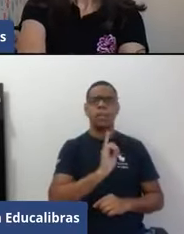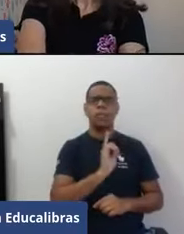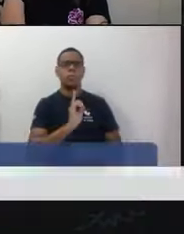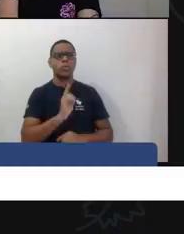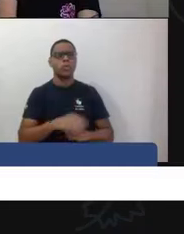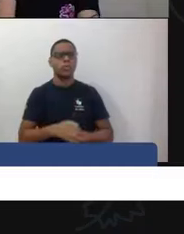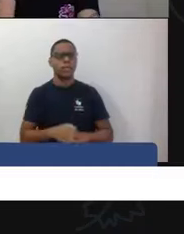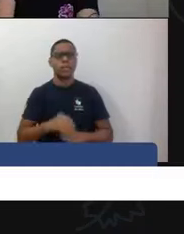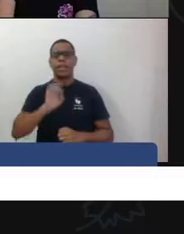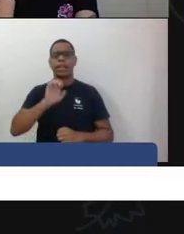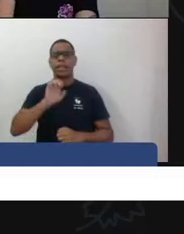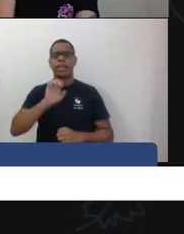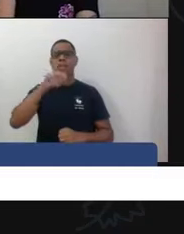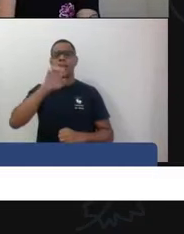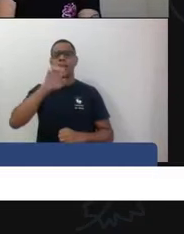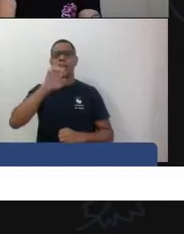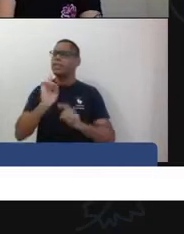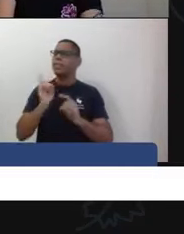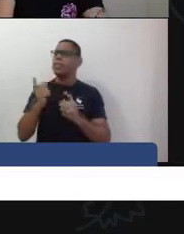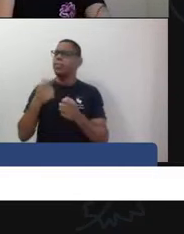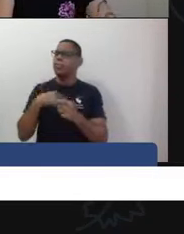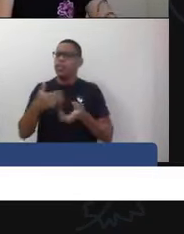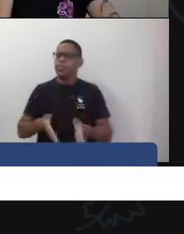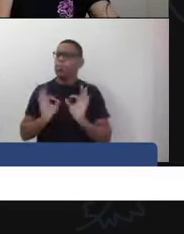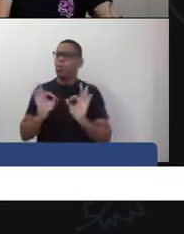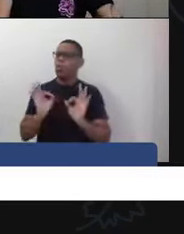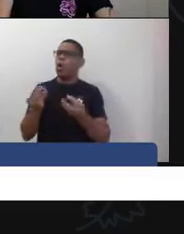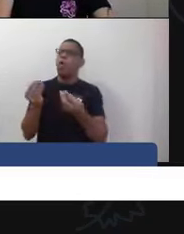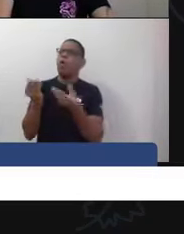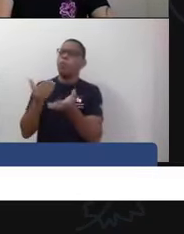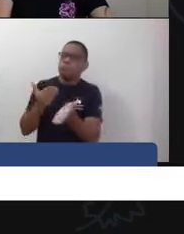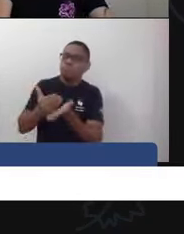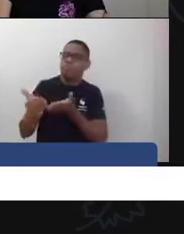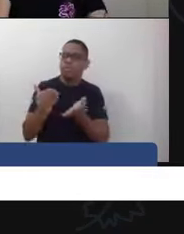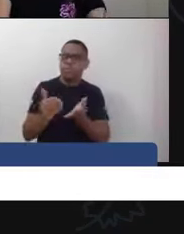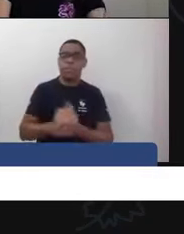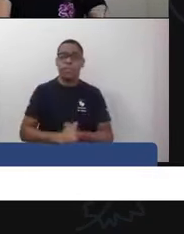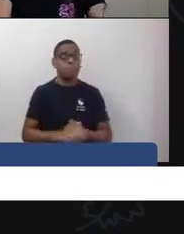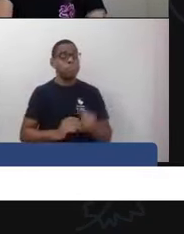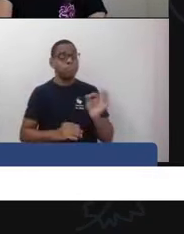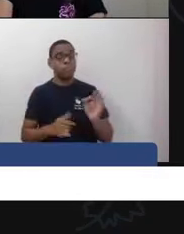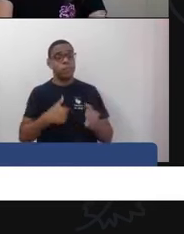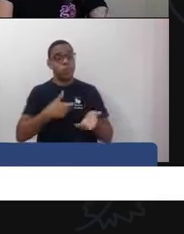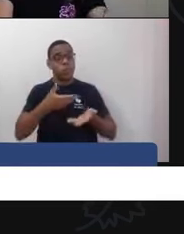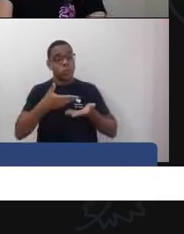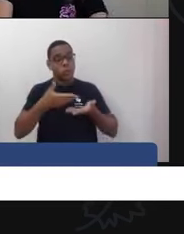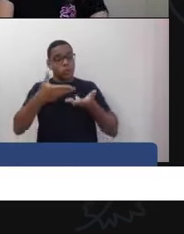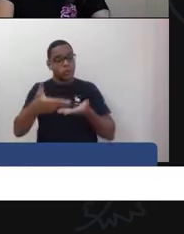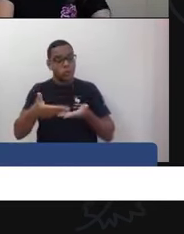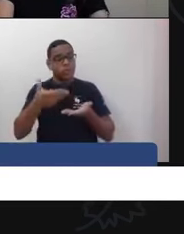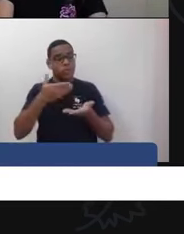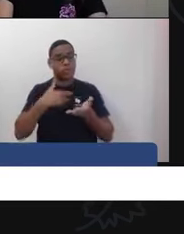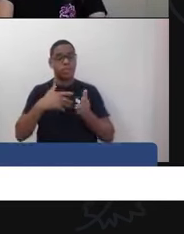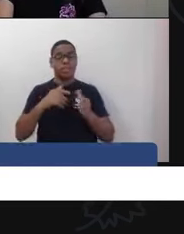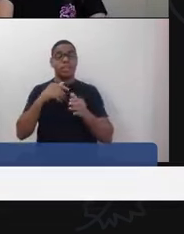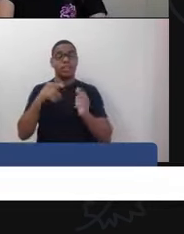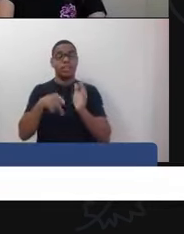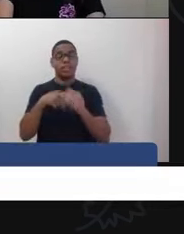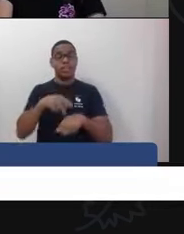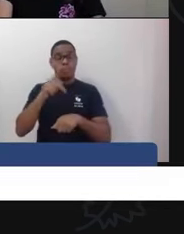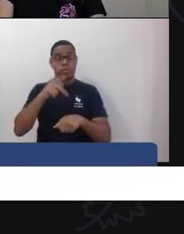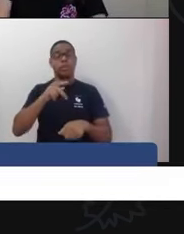Como é que você começou nessa militância? Eu fui convidada, eu tinha terminado de fazer uma especialização na USP, no Instituto